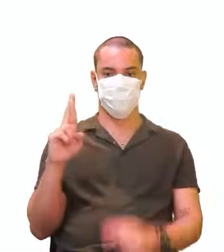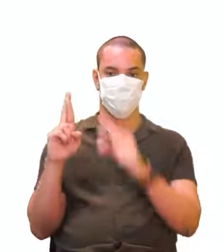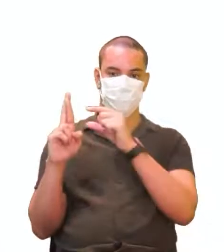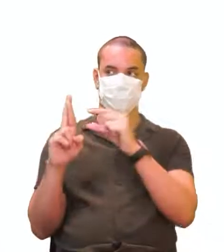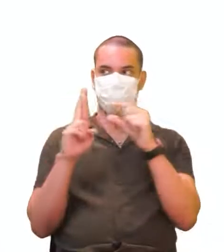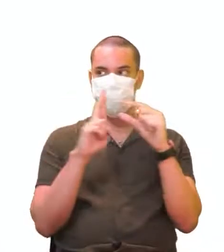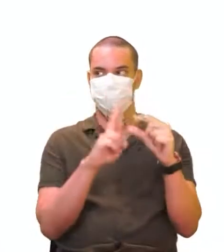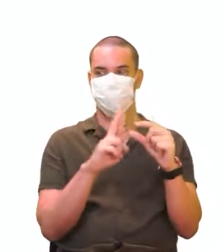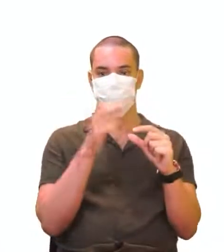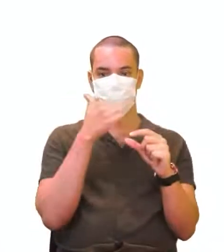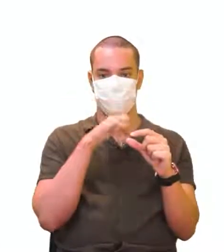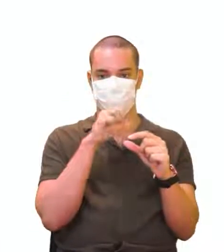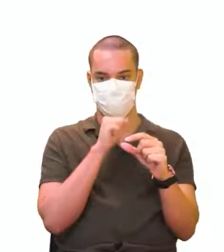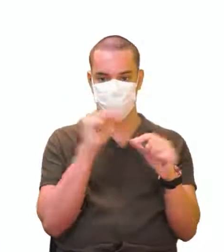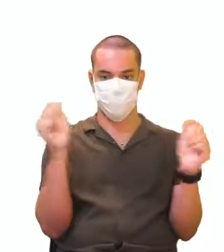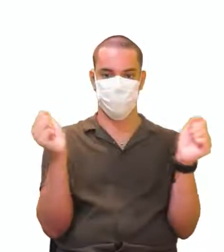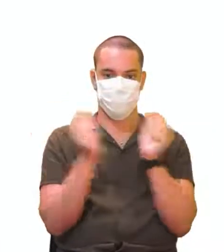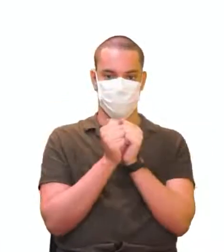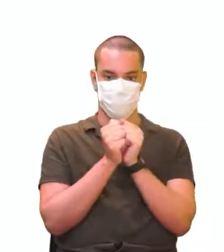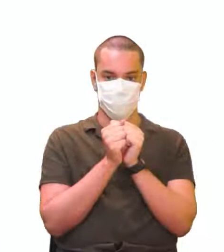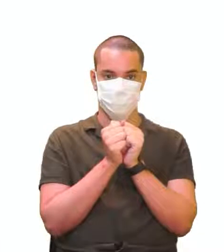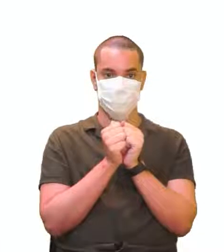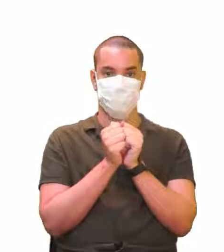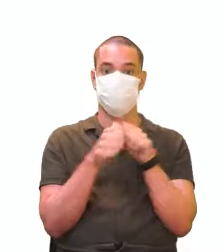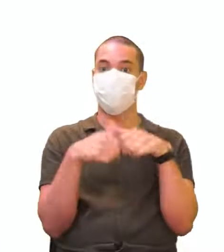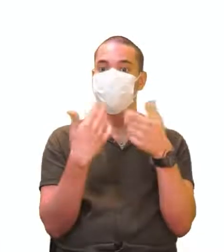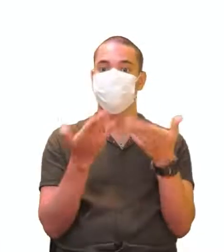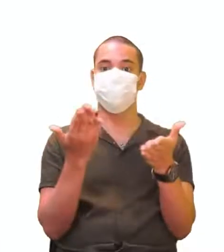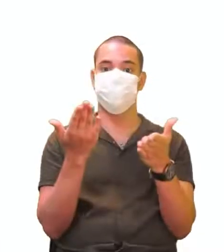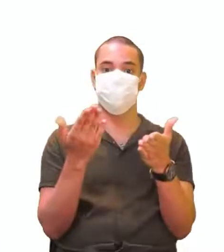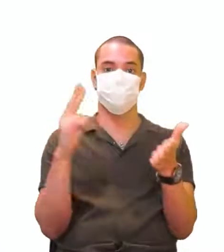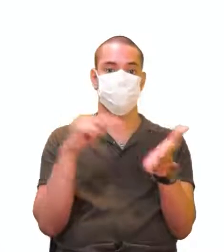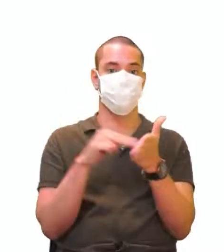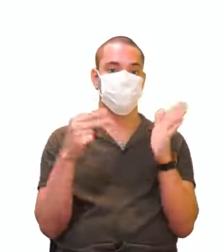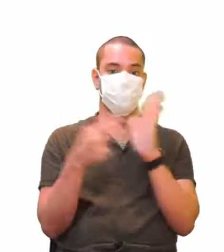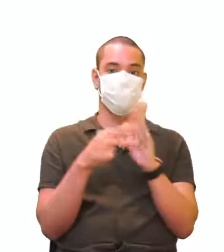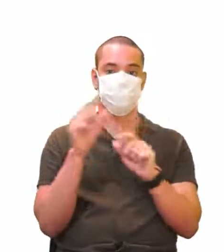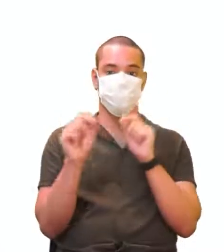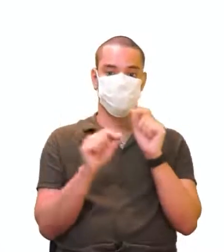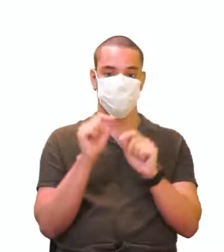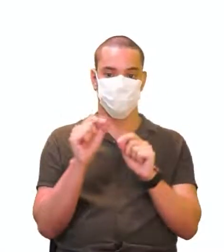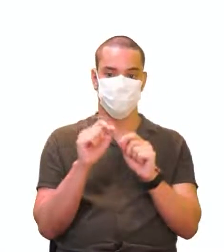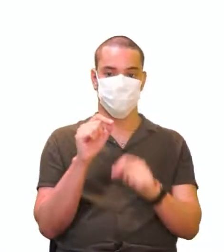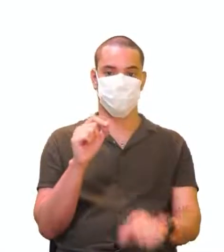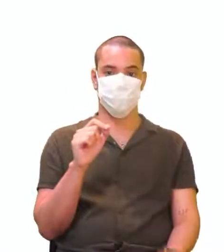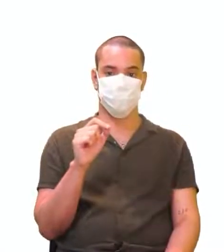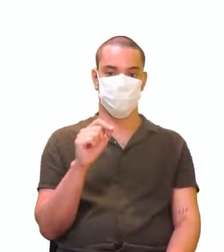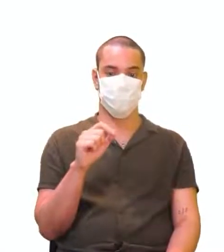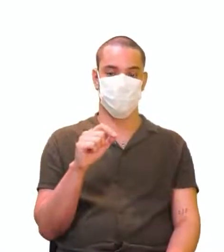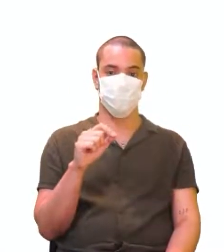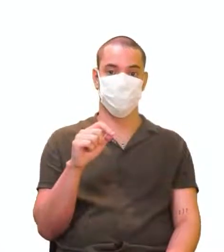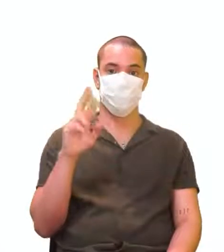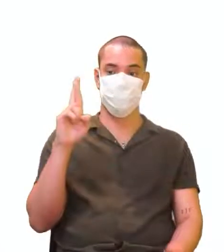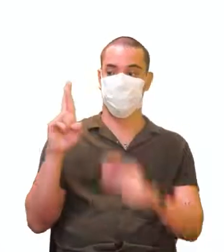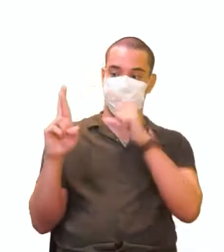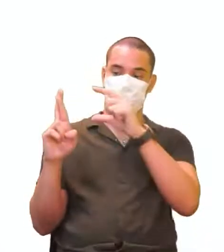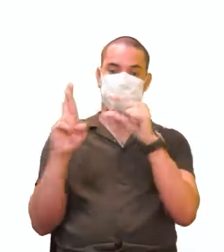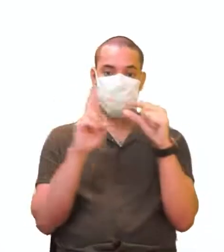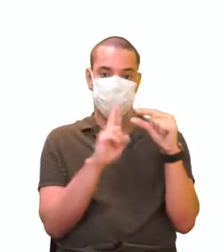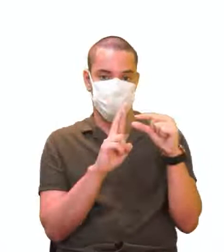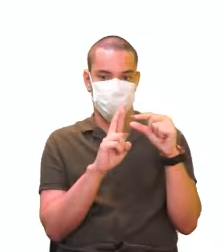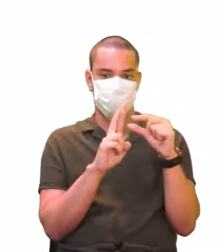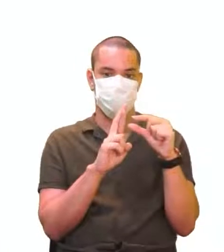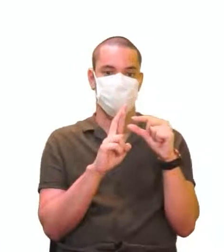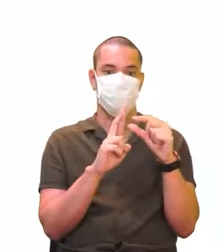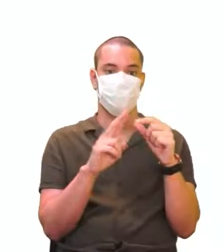indivíduo Rzinho, tá? Então ele vai ter os fatores, ele vai ser Rzão. Os heterozigotos,